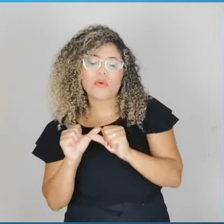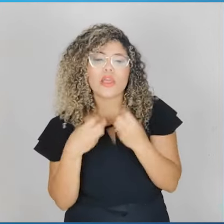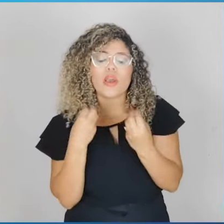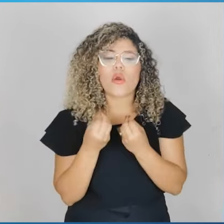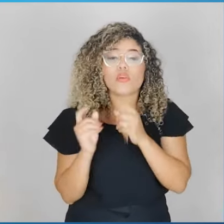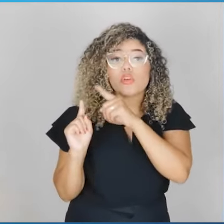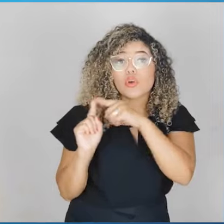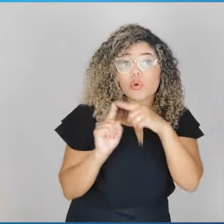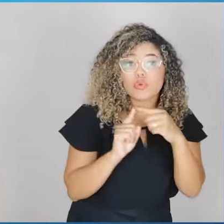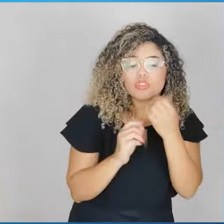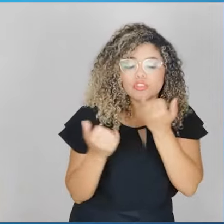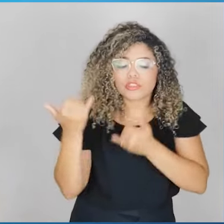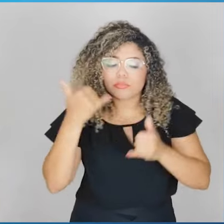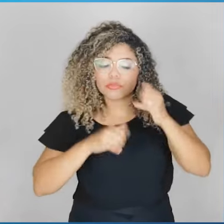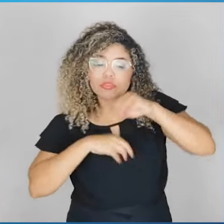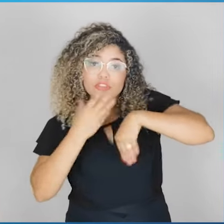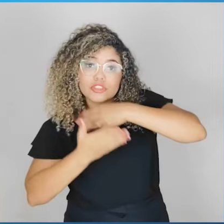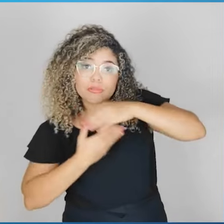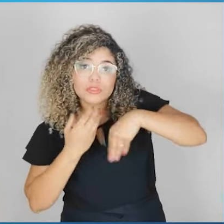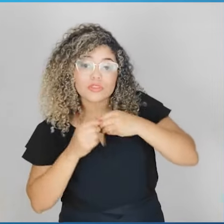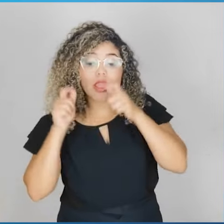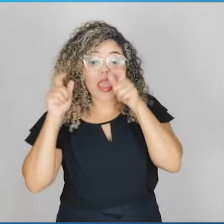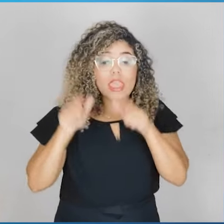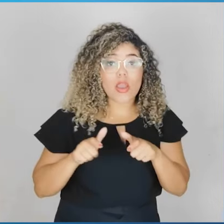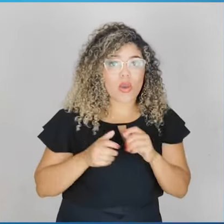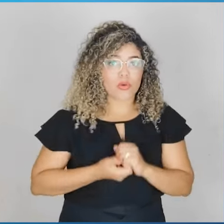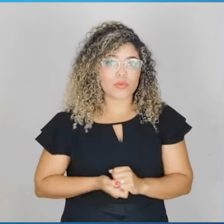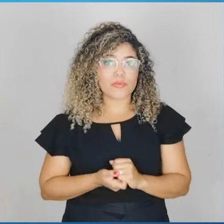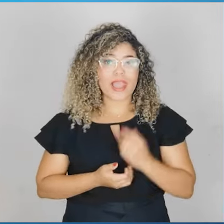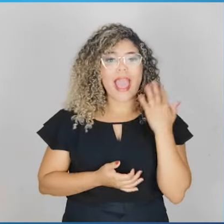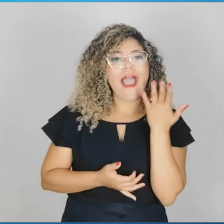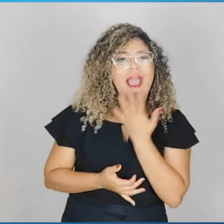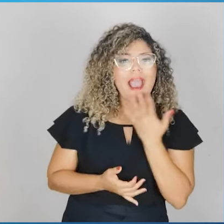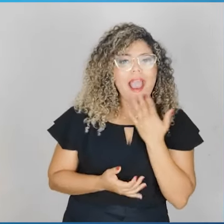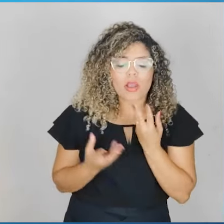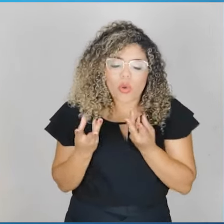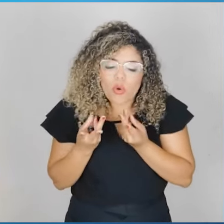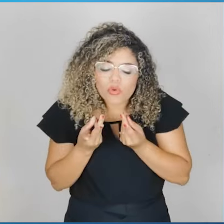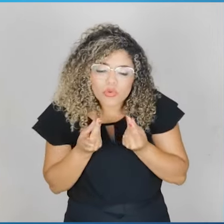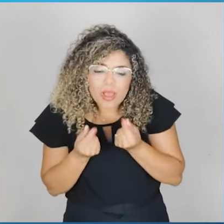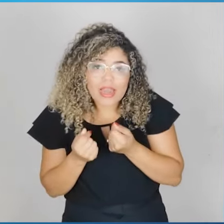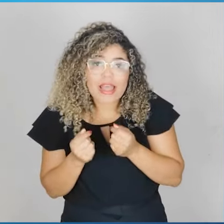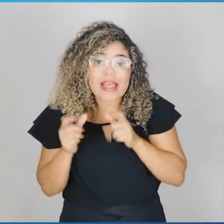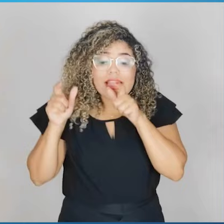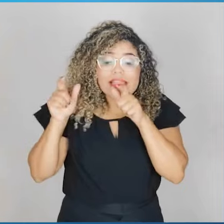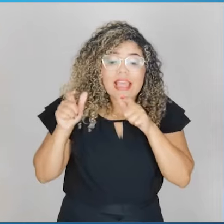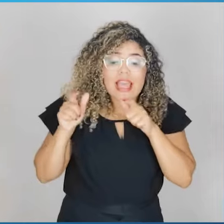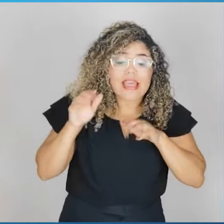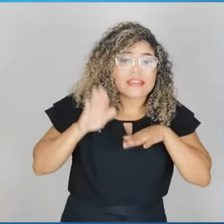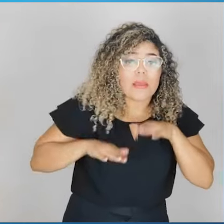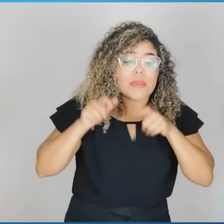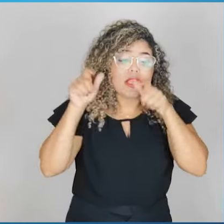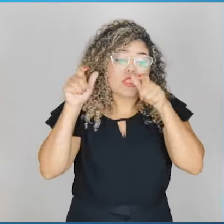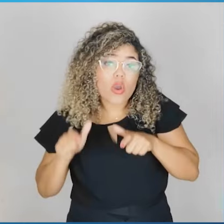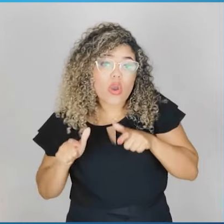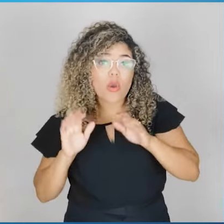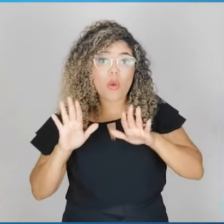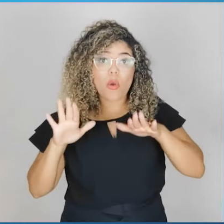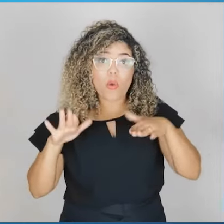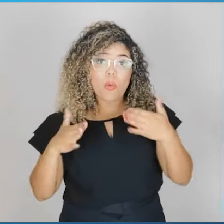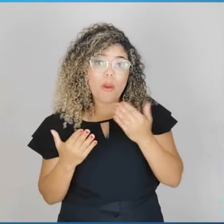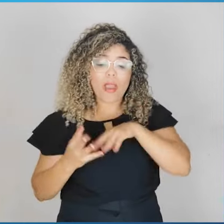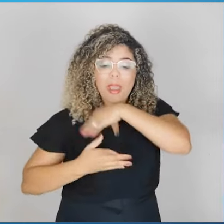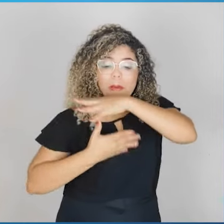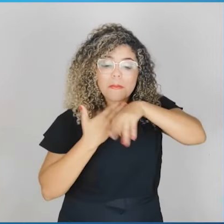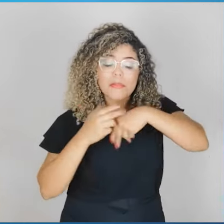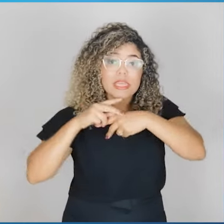composição mineralógica, origem e formação. Então, a cor, a textura da rocha depende de onde ela é formada. Qual é a sua composição? Quais